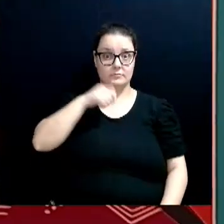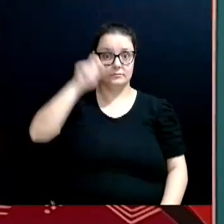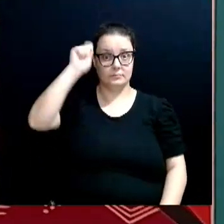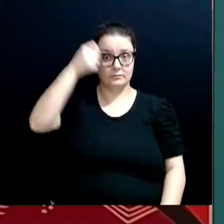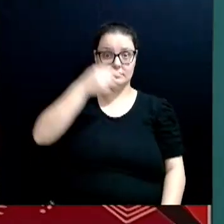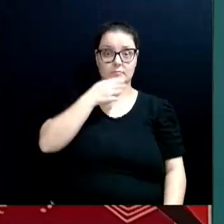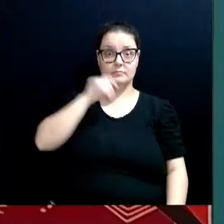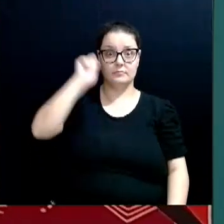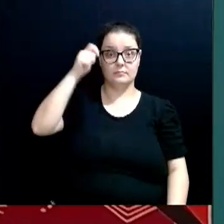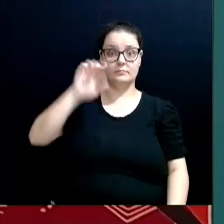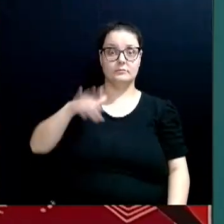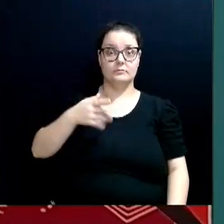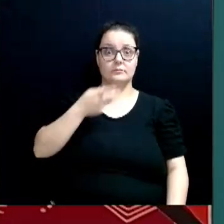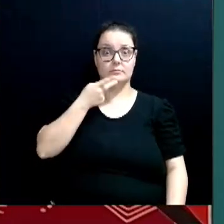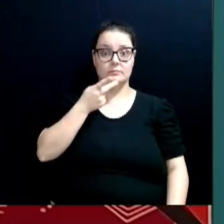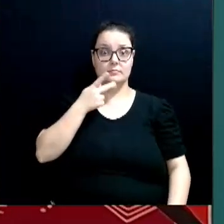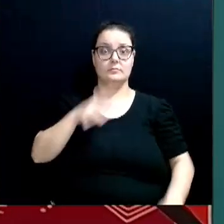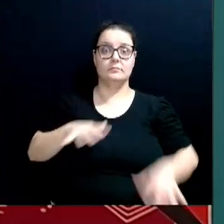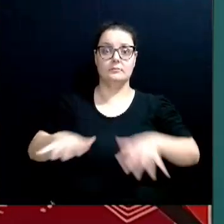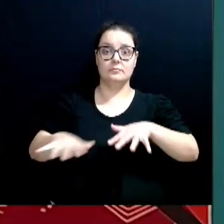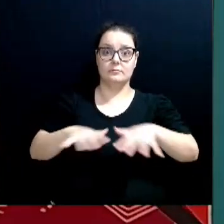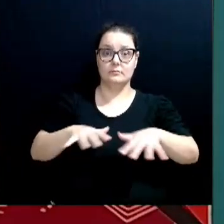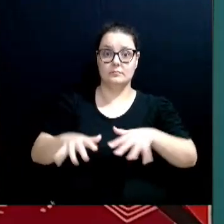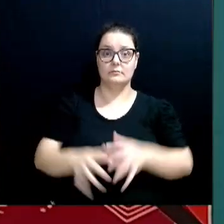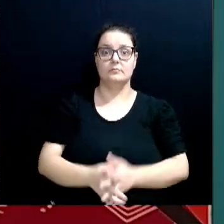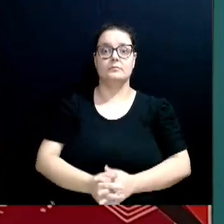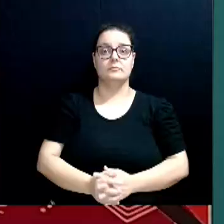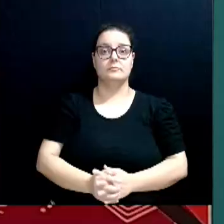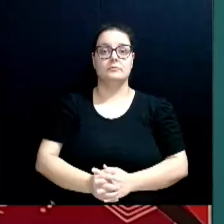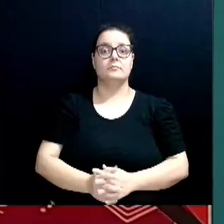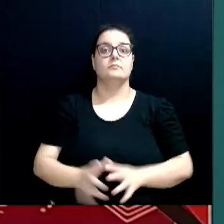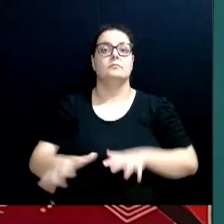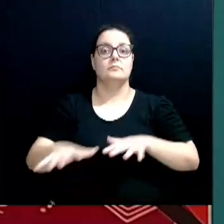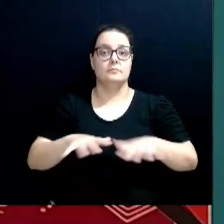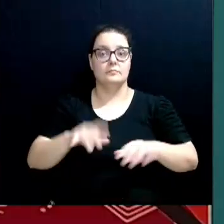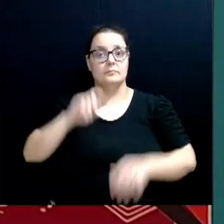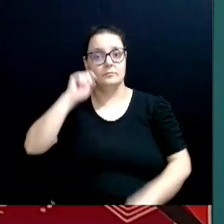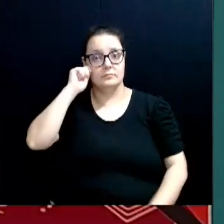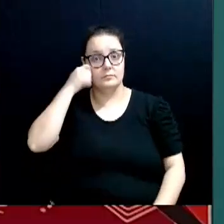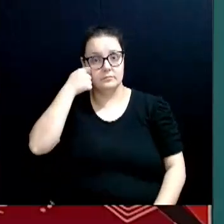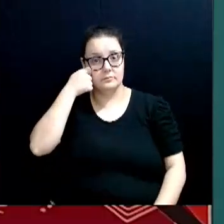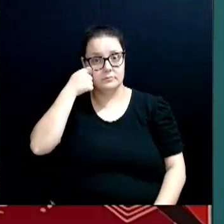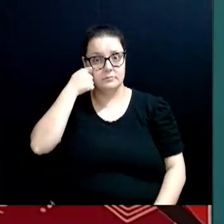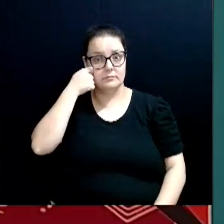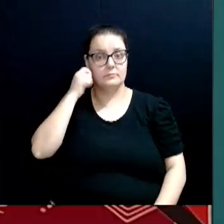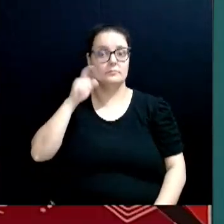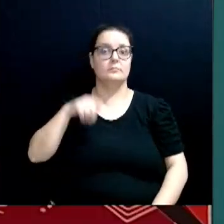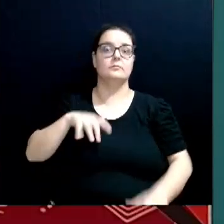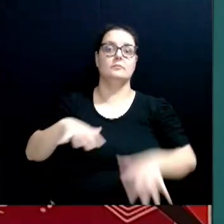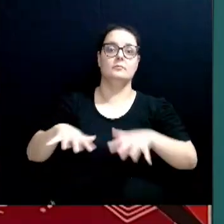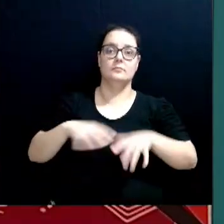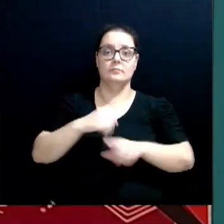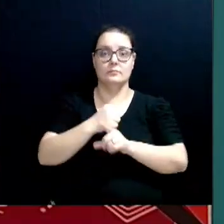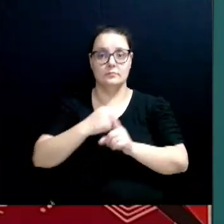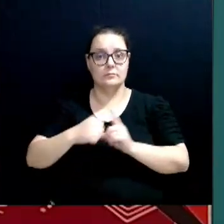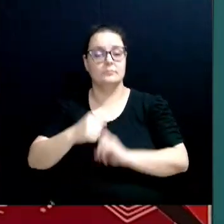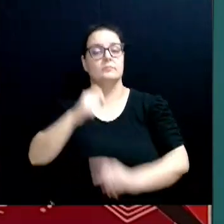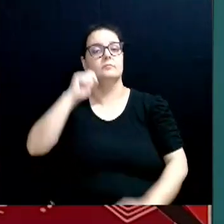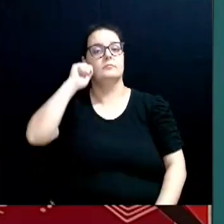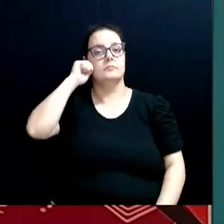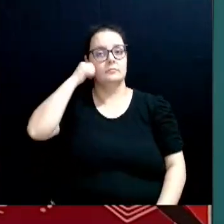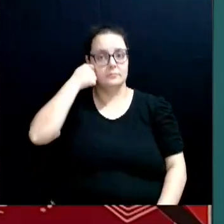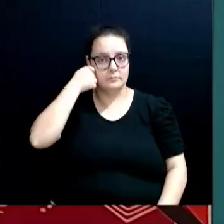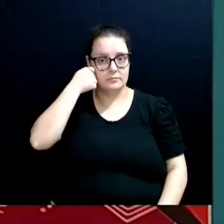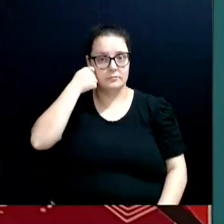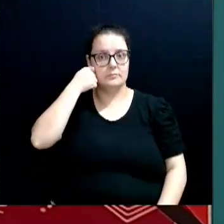do movimento negro, é movimento social negro, é movimento